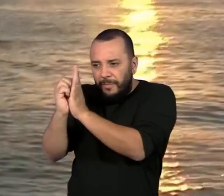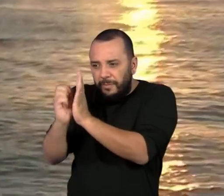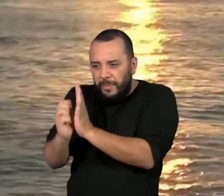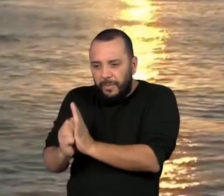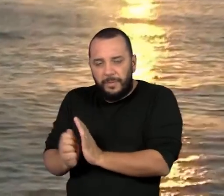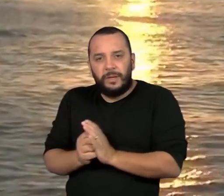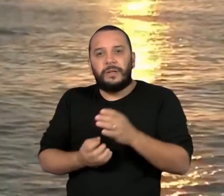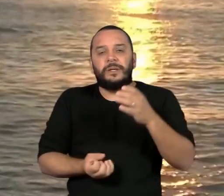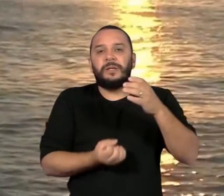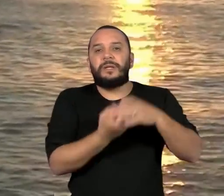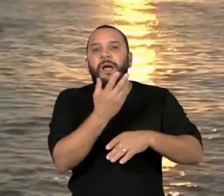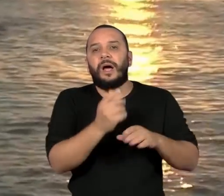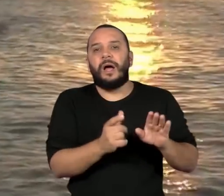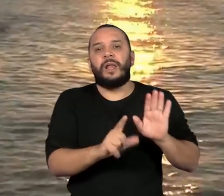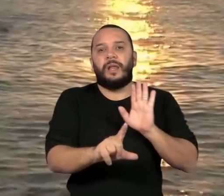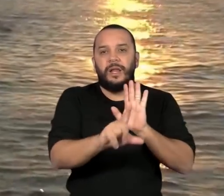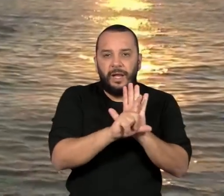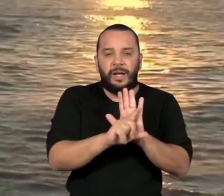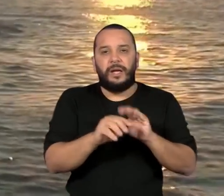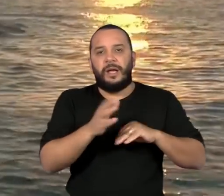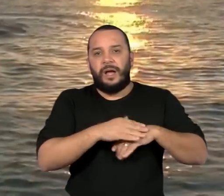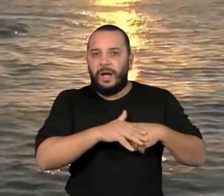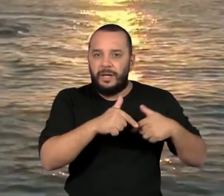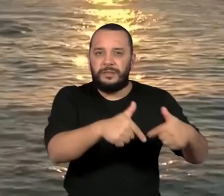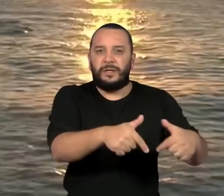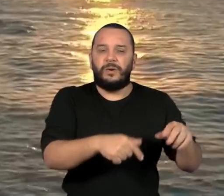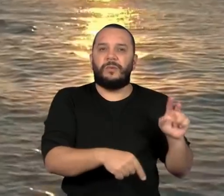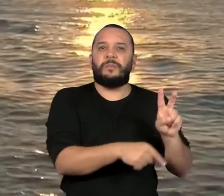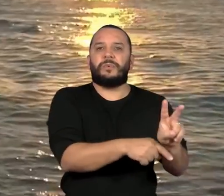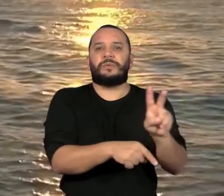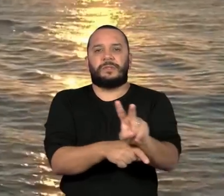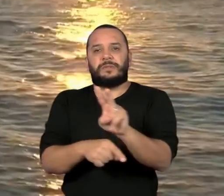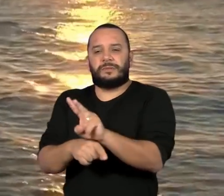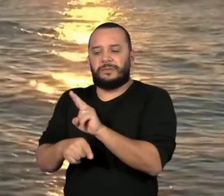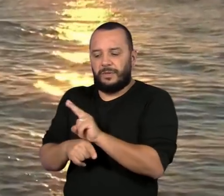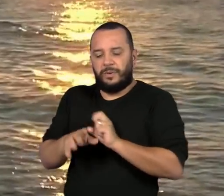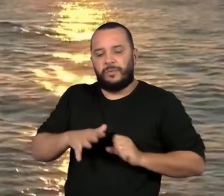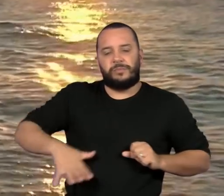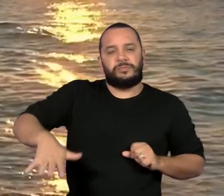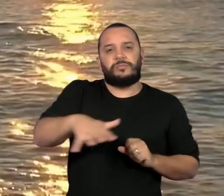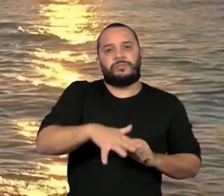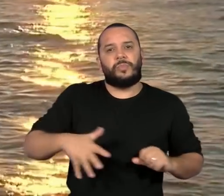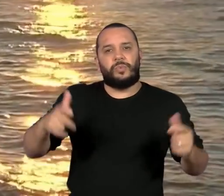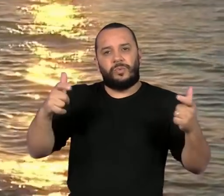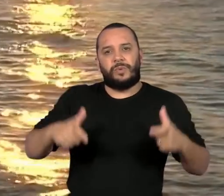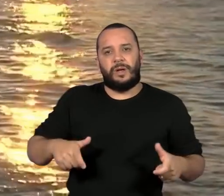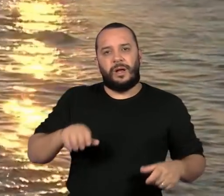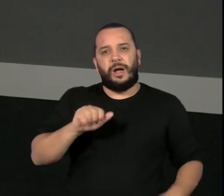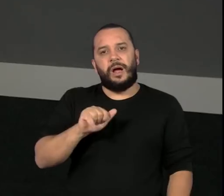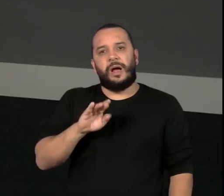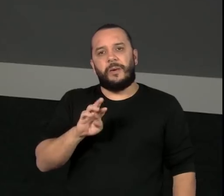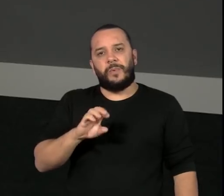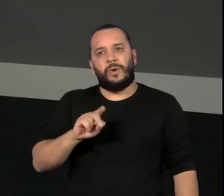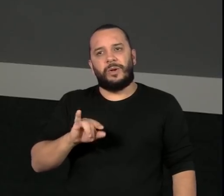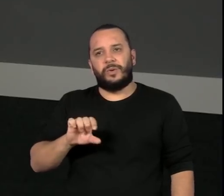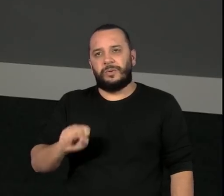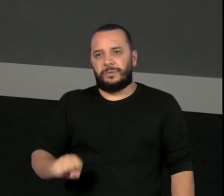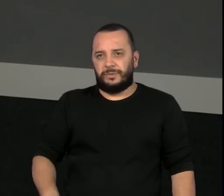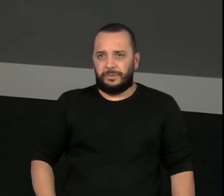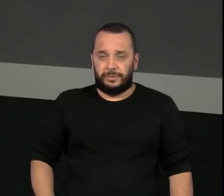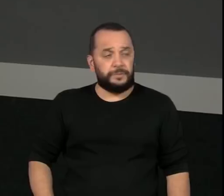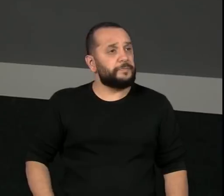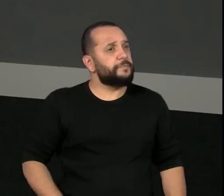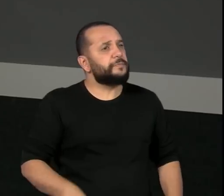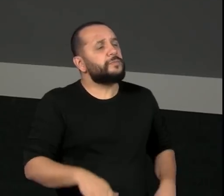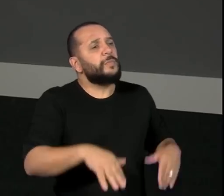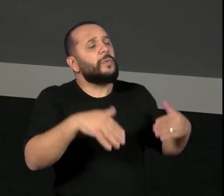públicas e outras medidas efetivas de proteção para os ecossistemas locais. Quais são hoje as